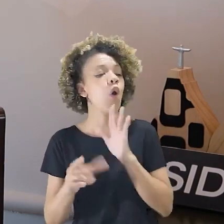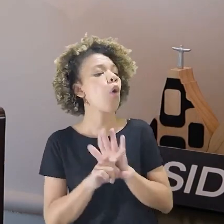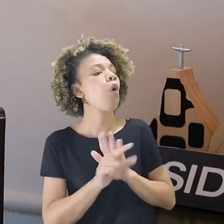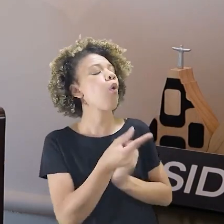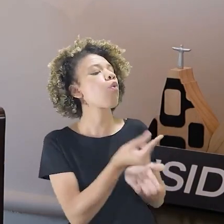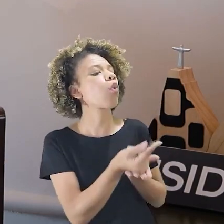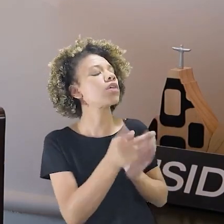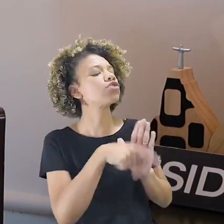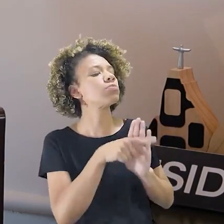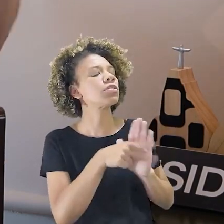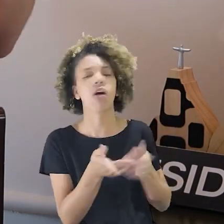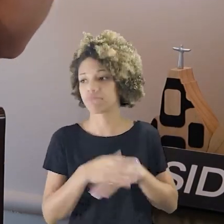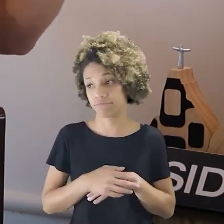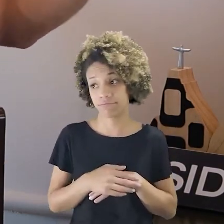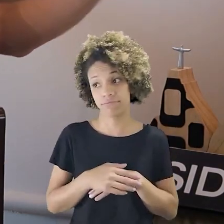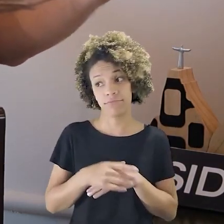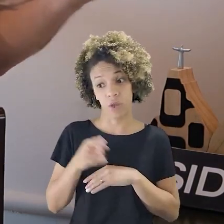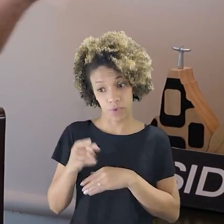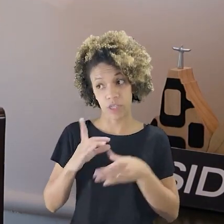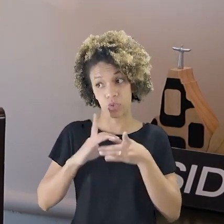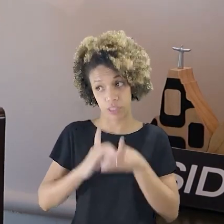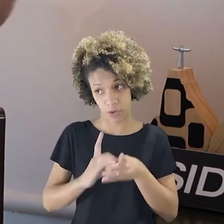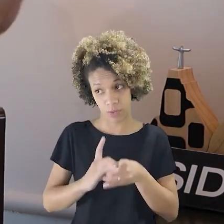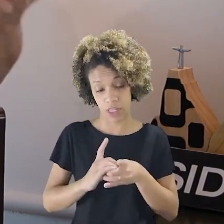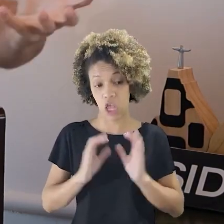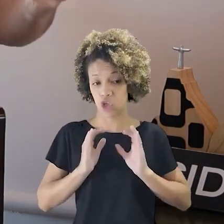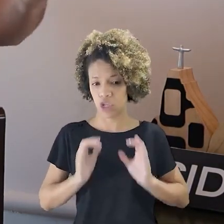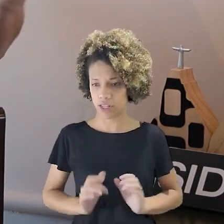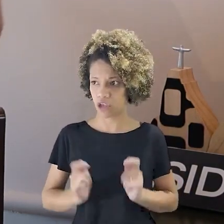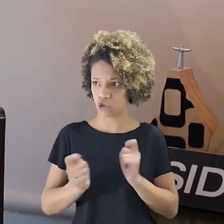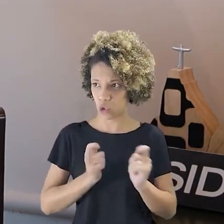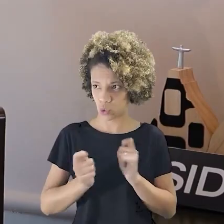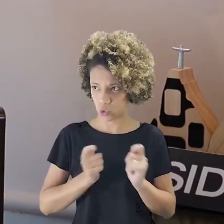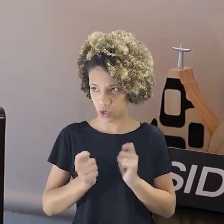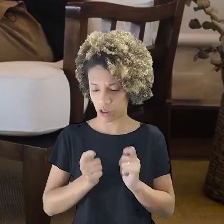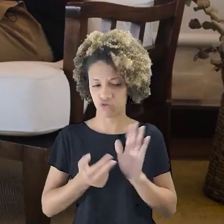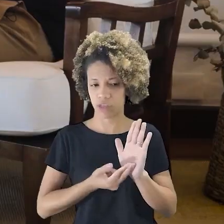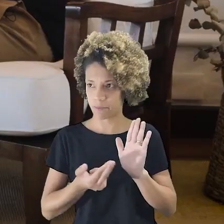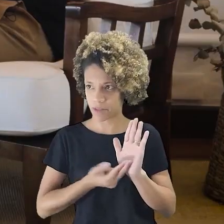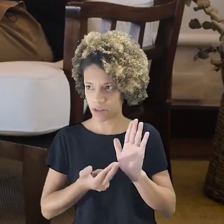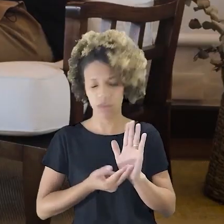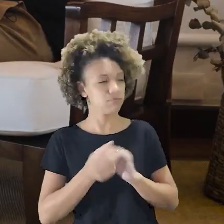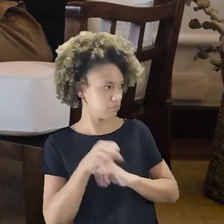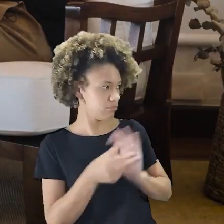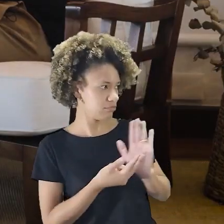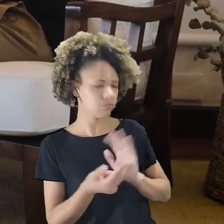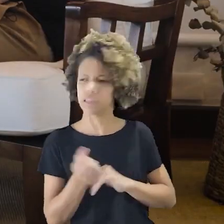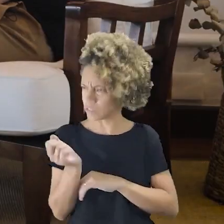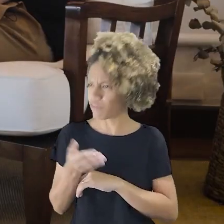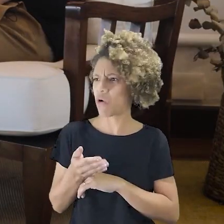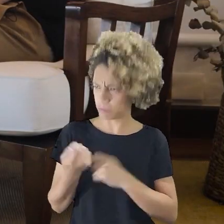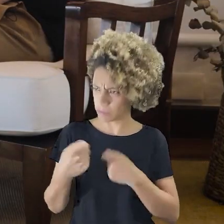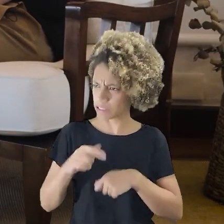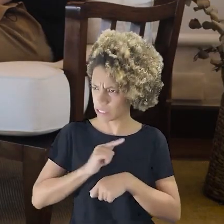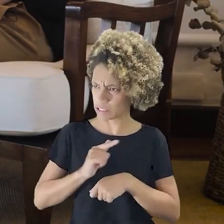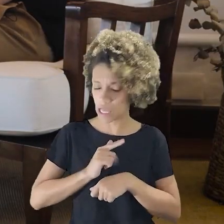você gastou de combustível? Então, isso é a democracia. A sociedade controlando o seu aparato. Os seus representantes. Isso é muito foda. Isso tem